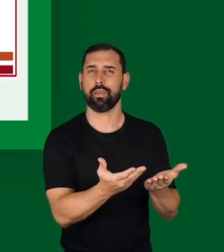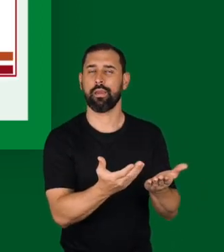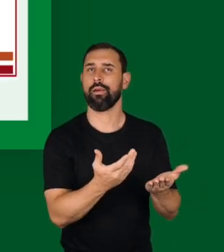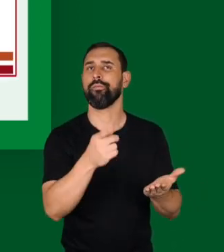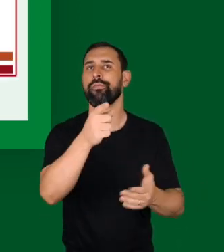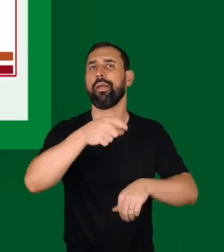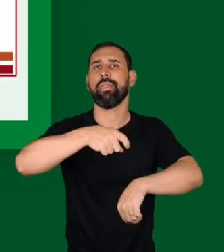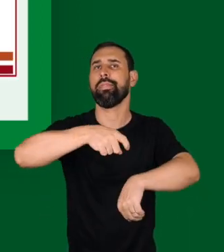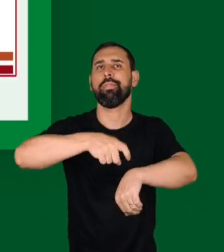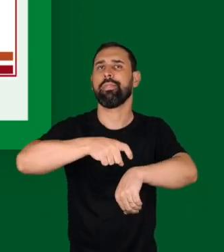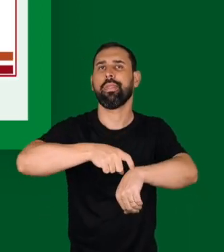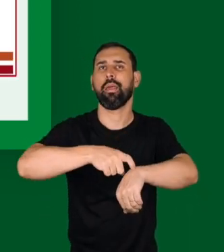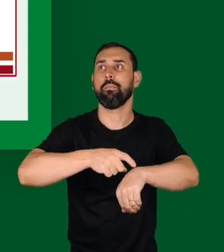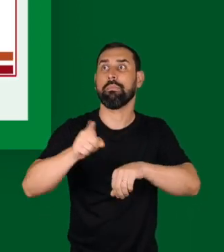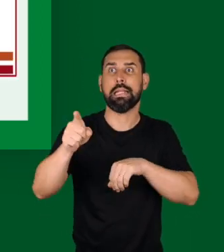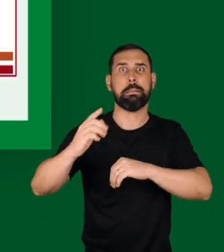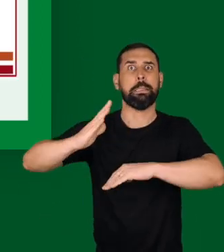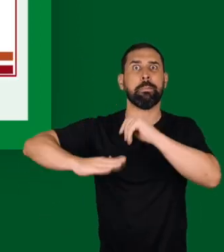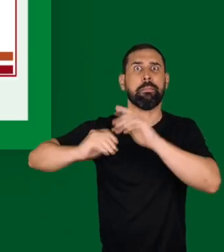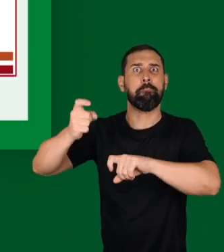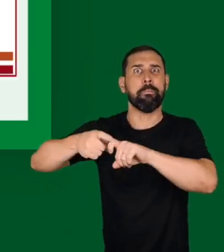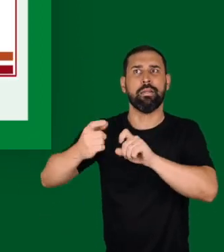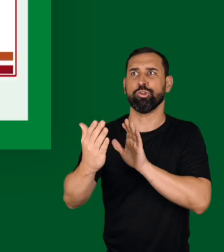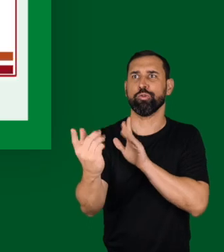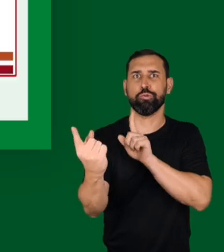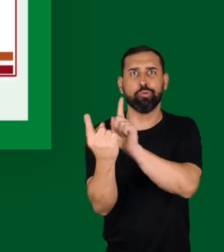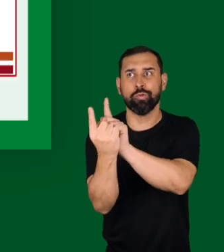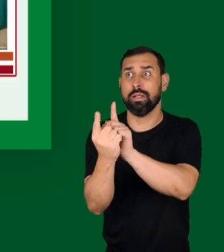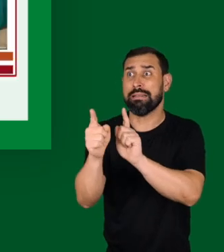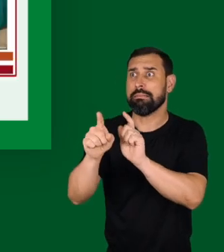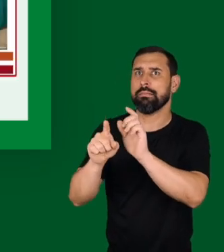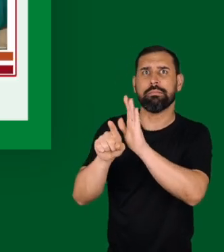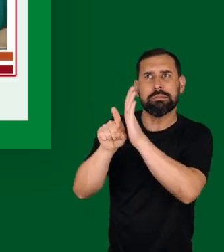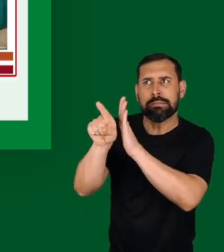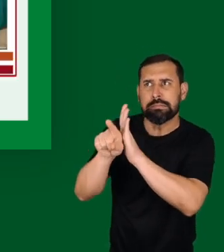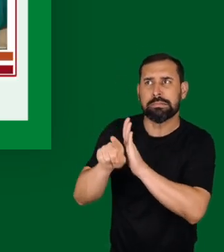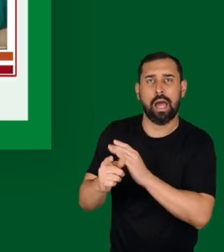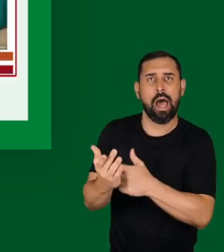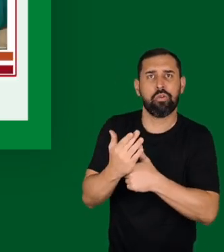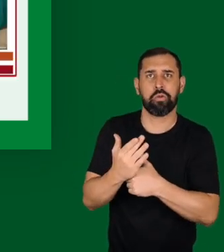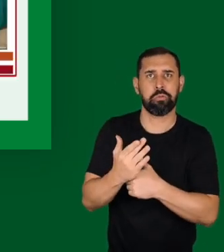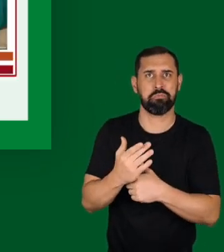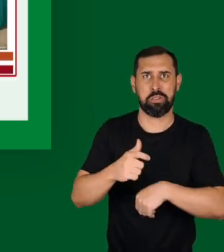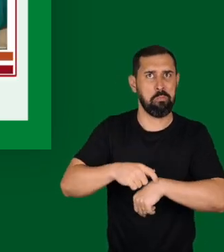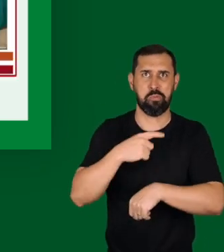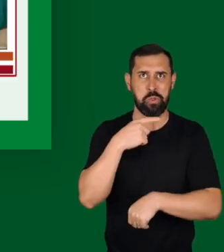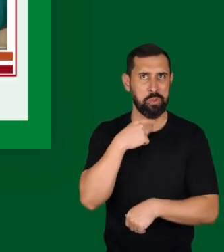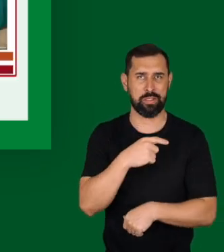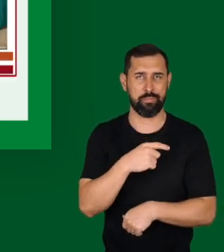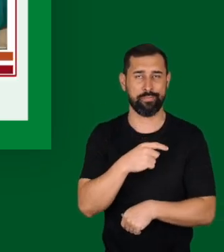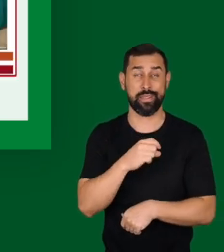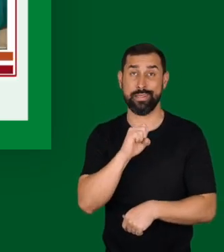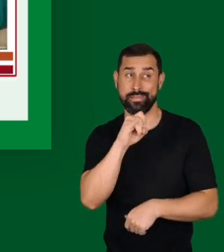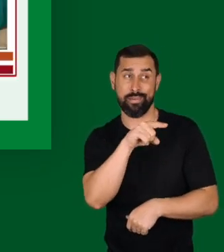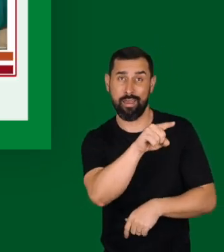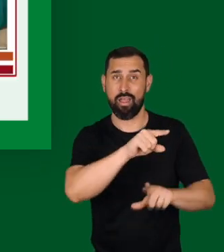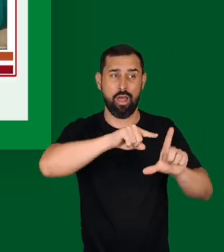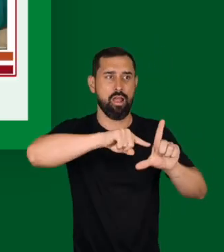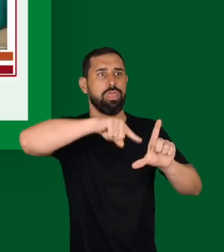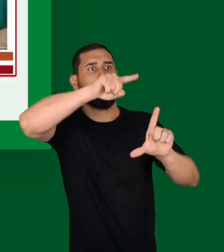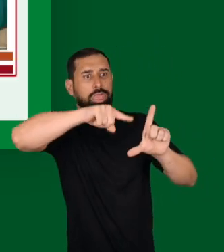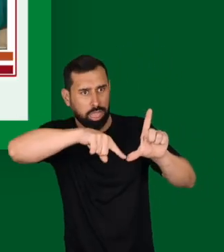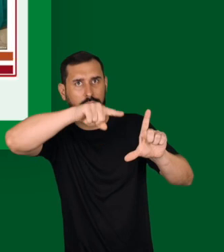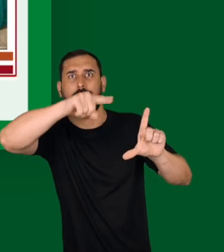aquela situação em que você não dá tempo você consultar o especialista. O paciente que está estável e tem um distúrbio de